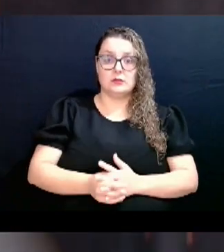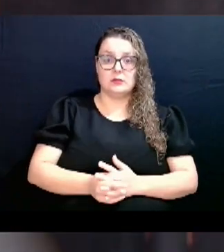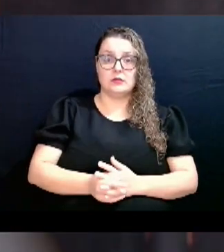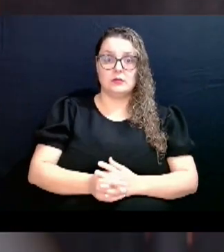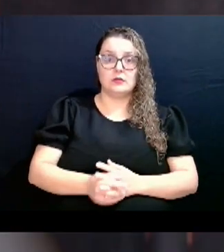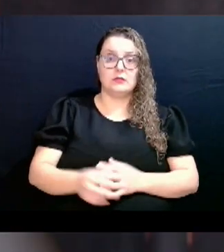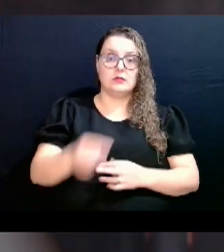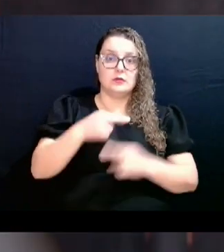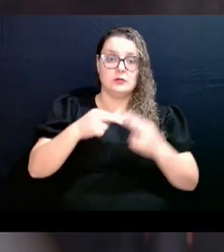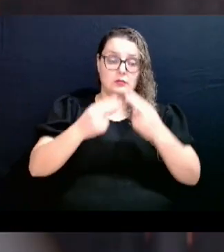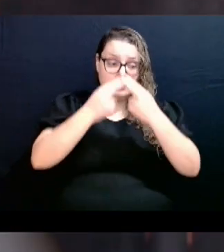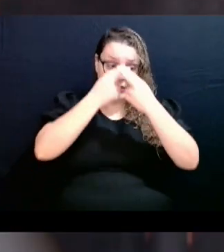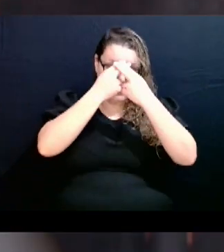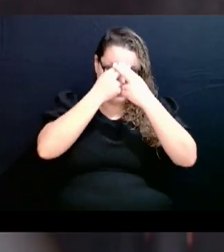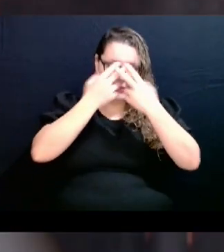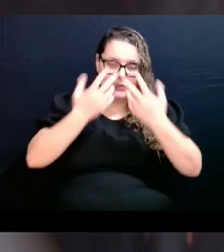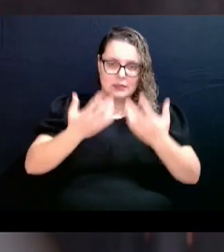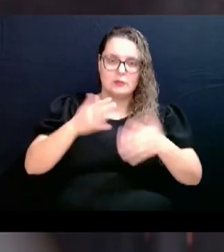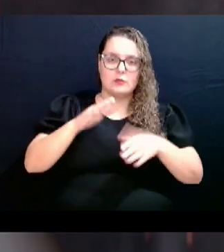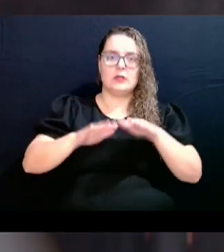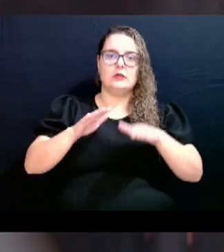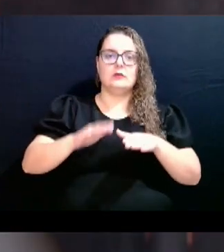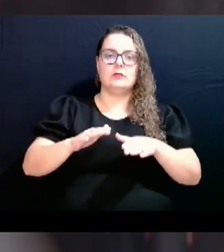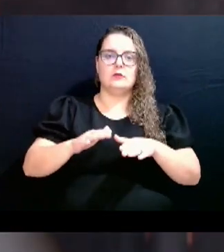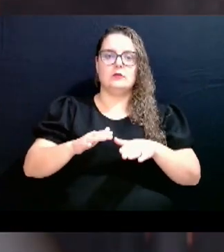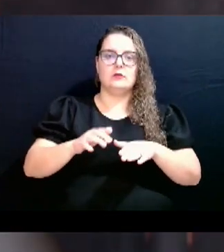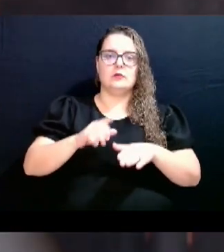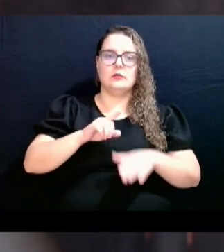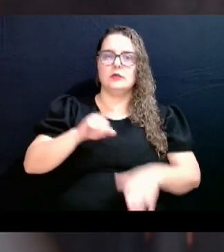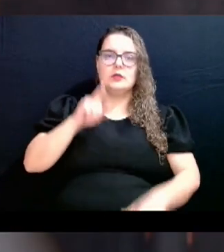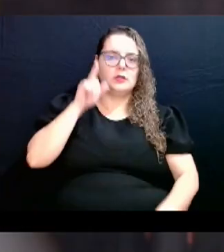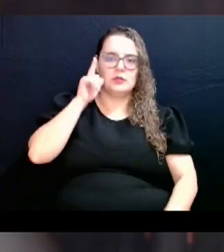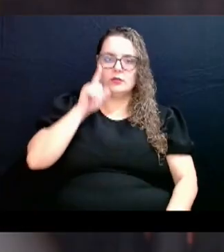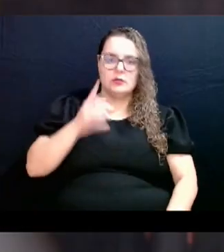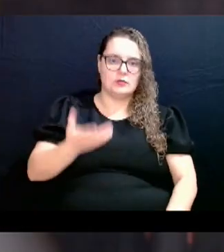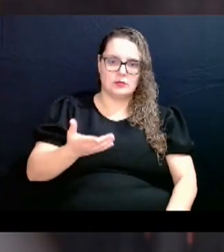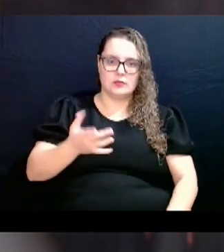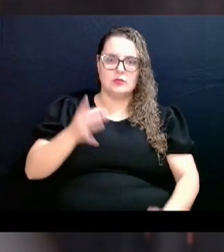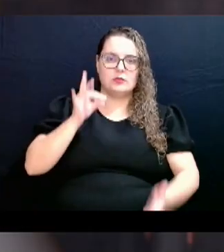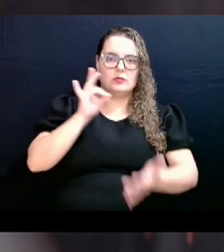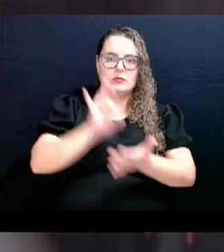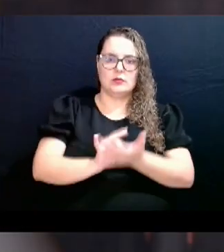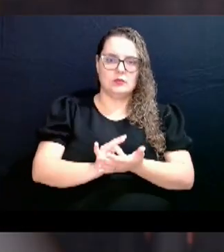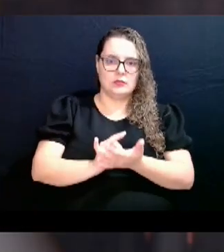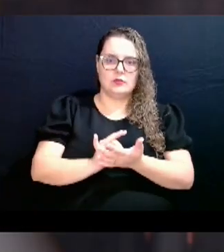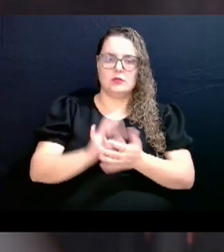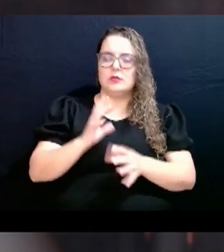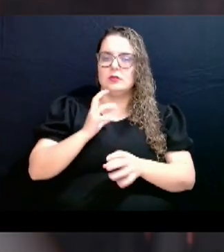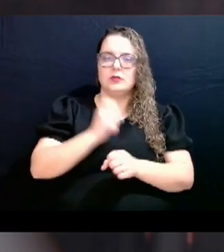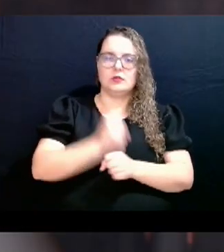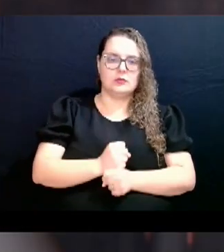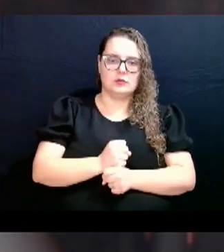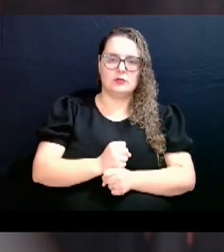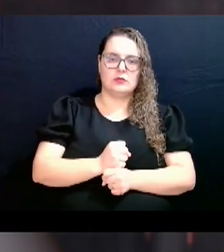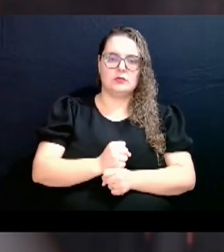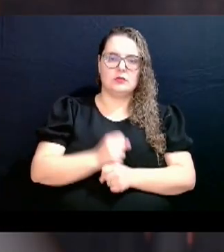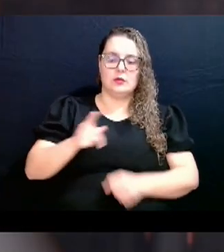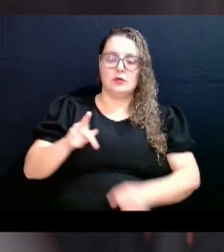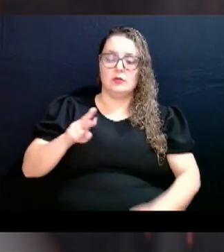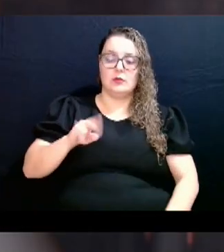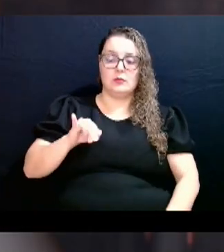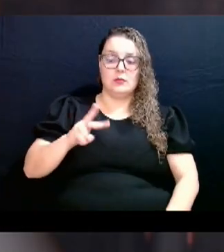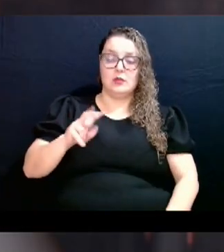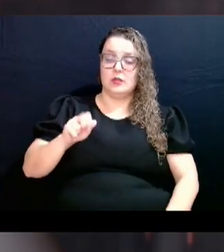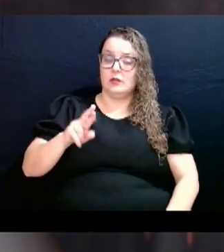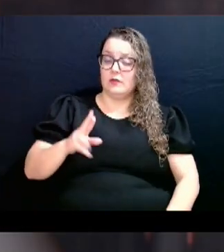trauma, muitas das vezes nós não conseguimos, de fato e totalmente, privar a criança do trauma. Muitas das vezes